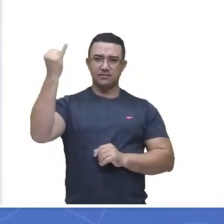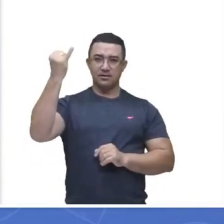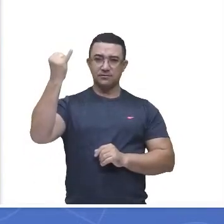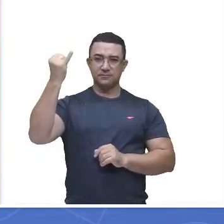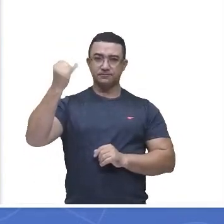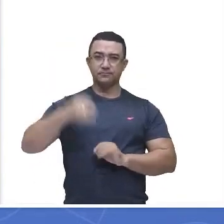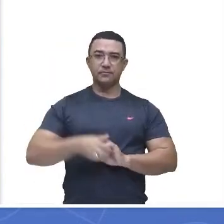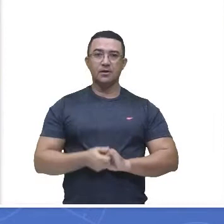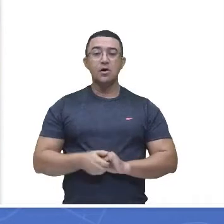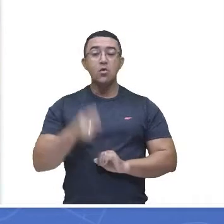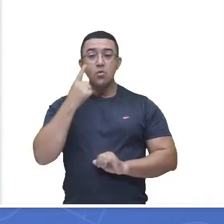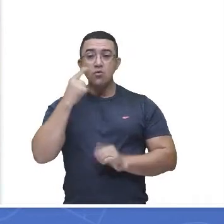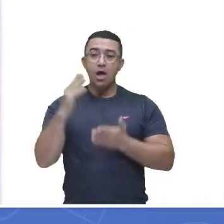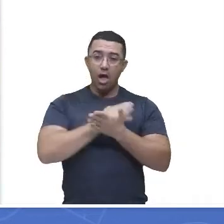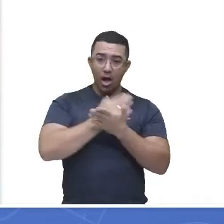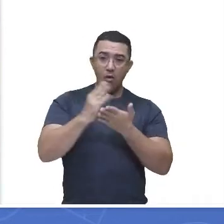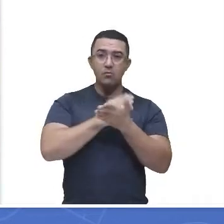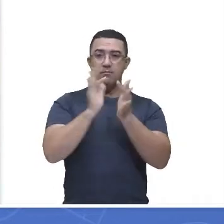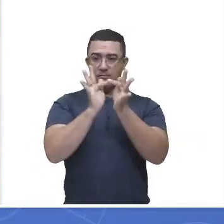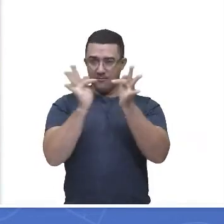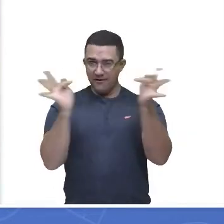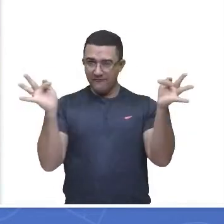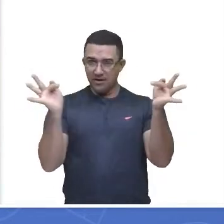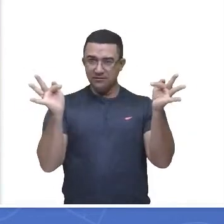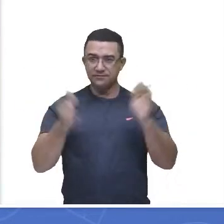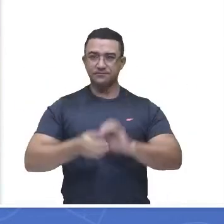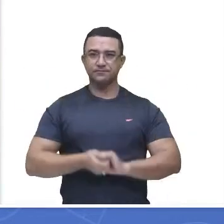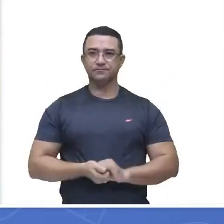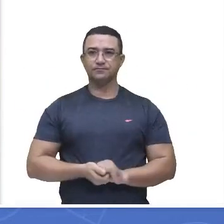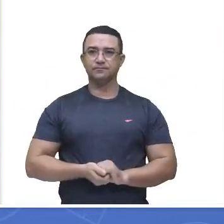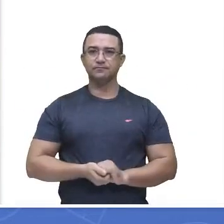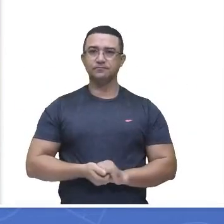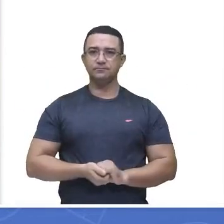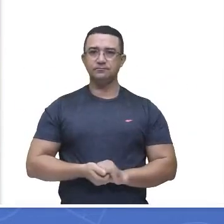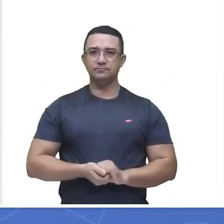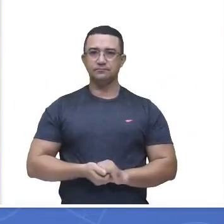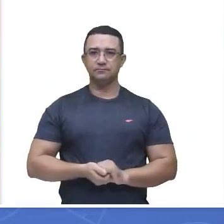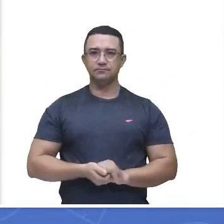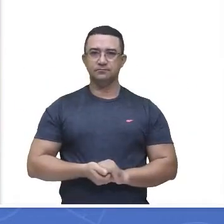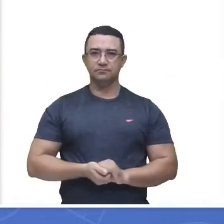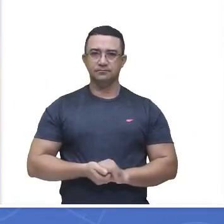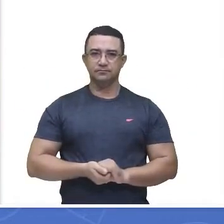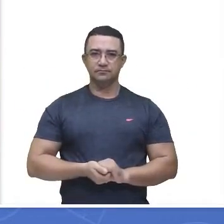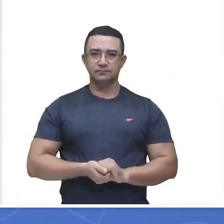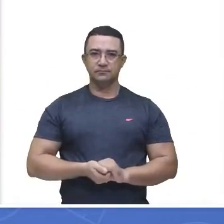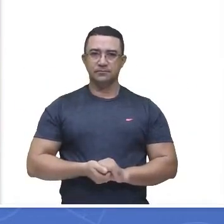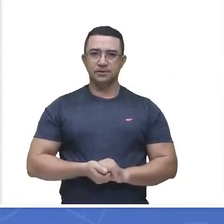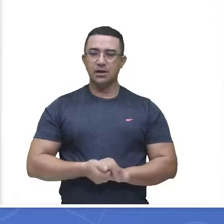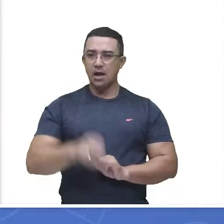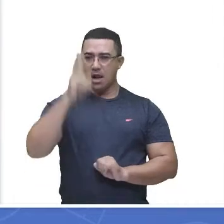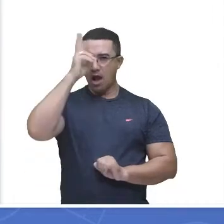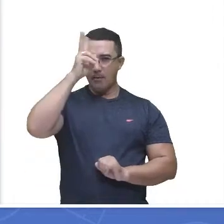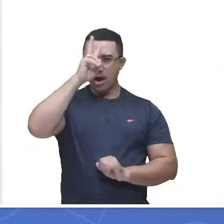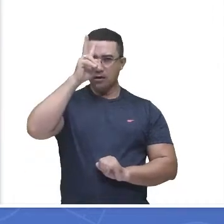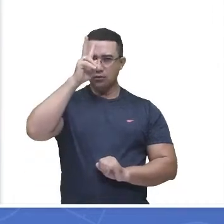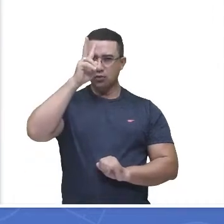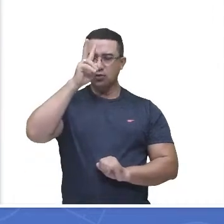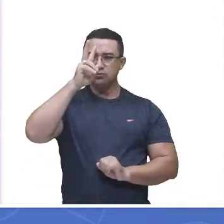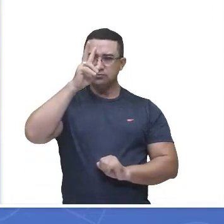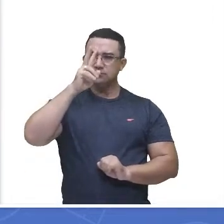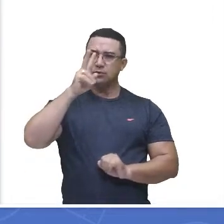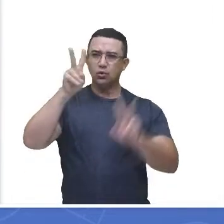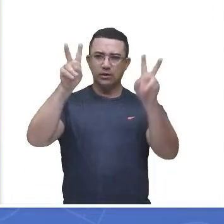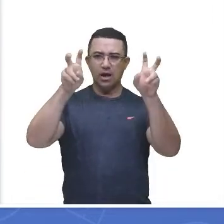ver algumas frases, né? Lembrando aí dessa luta contra o racismo.